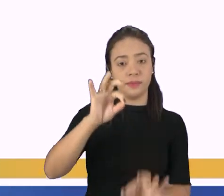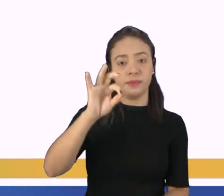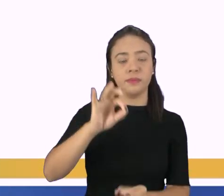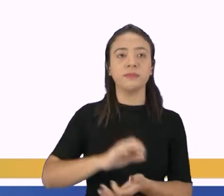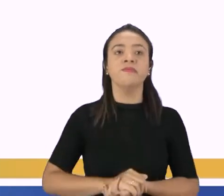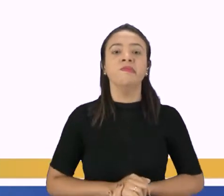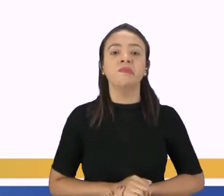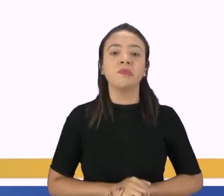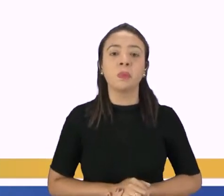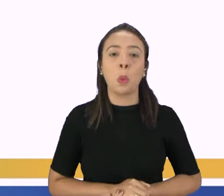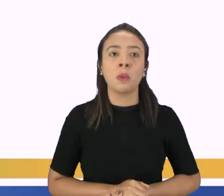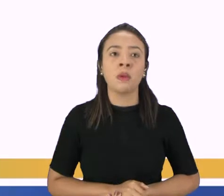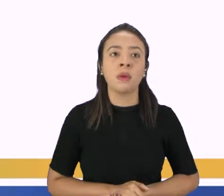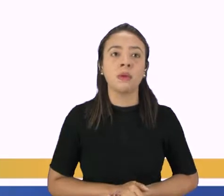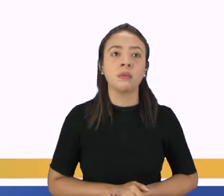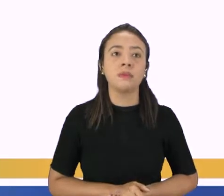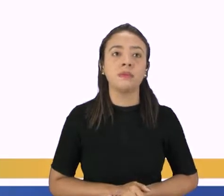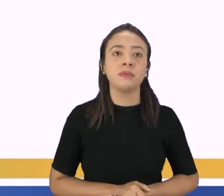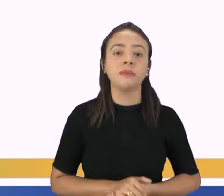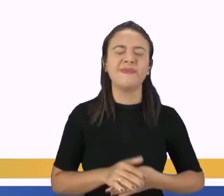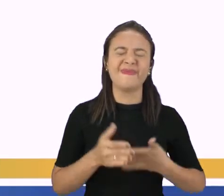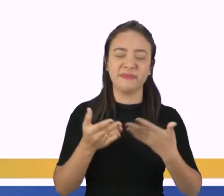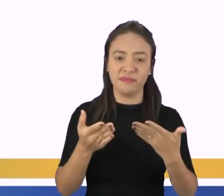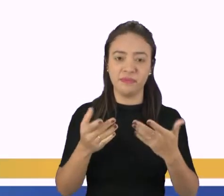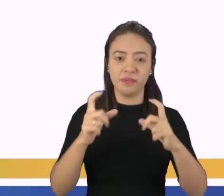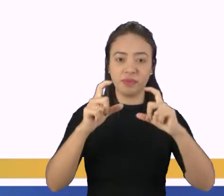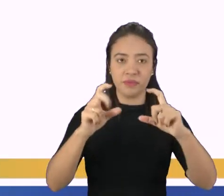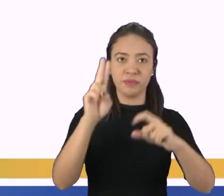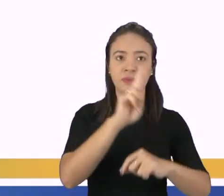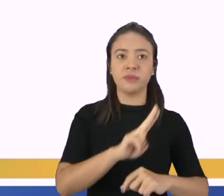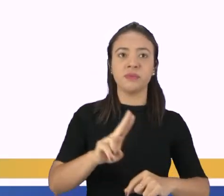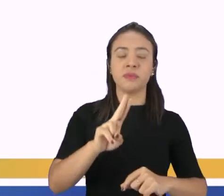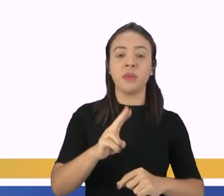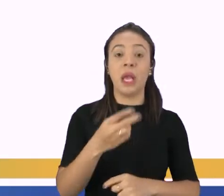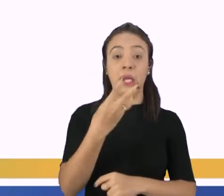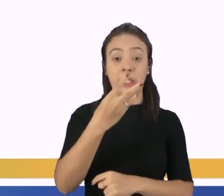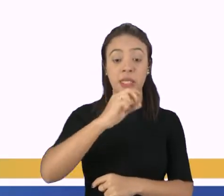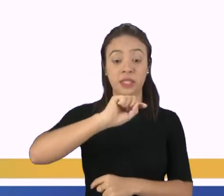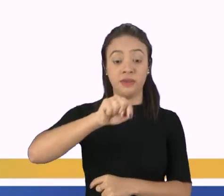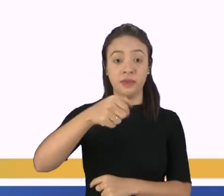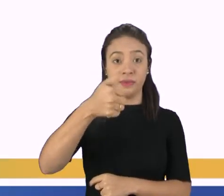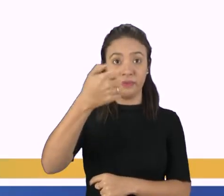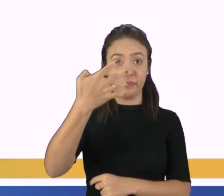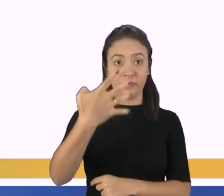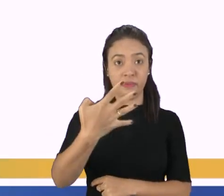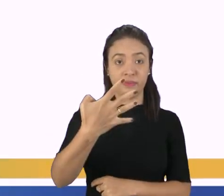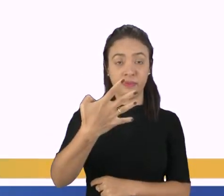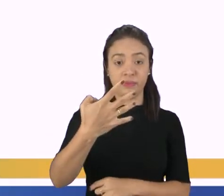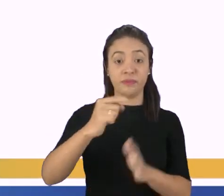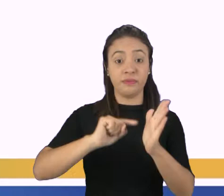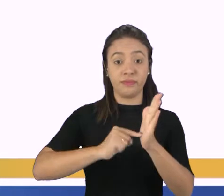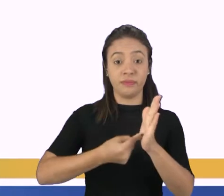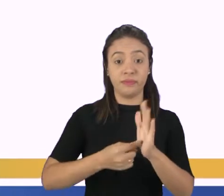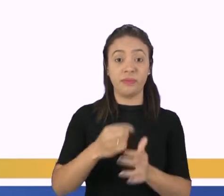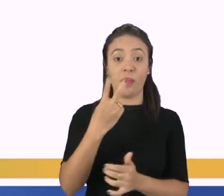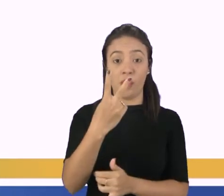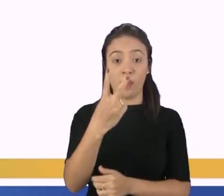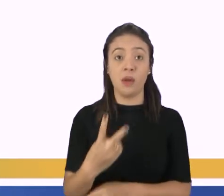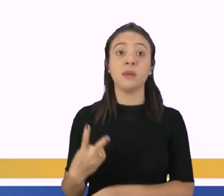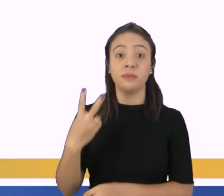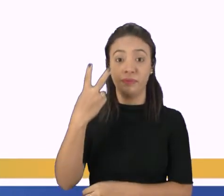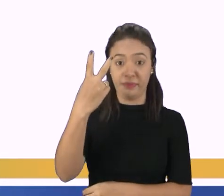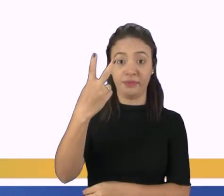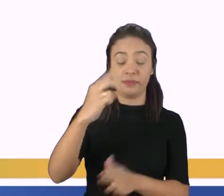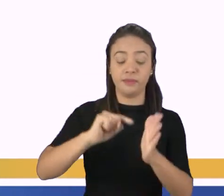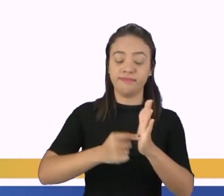não esquecer. Então, o volume vai ser dado por 3,14 multiplicado por